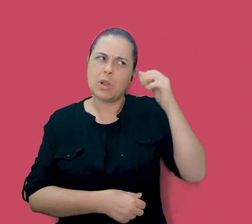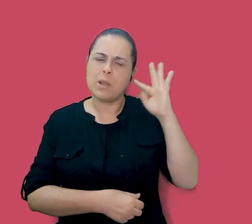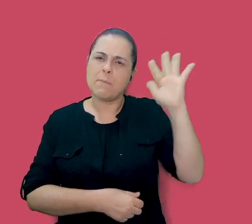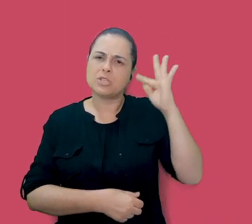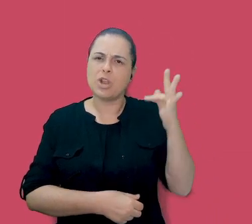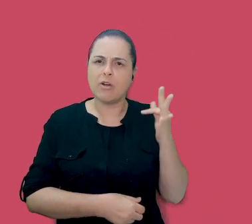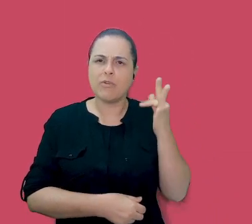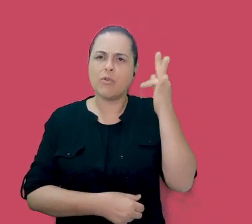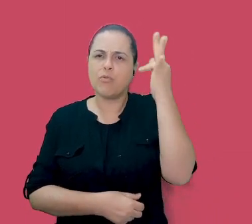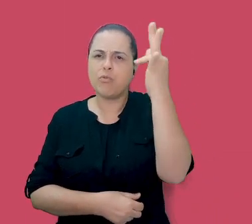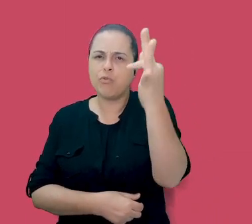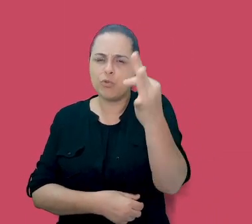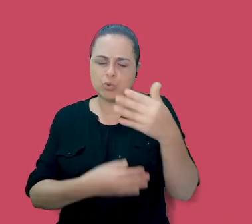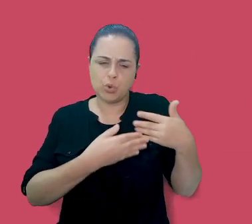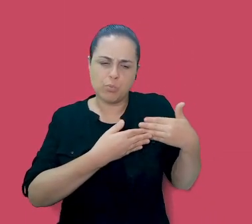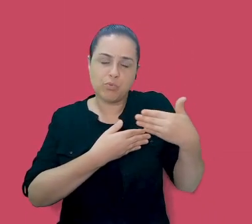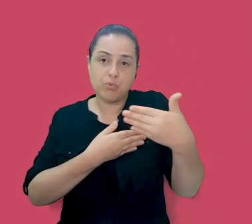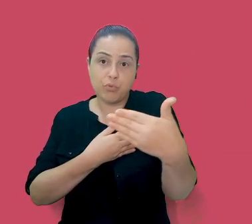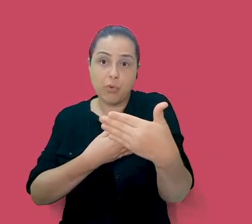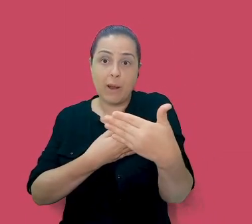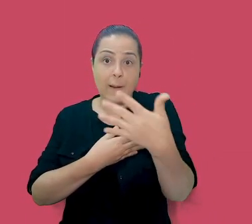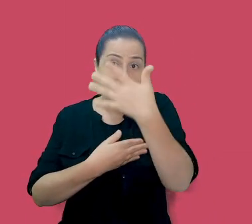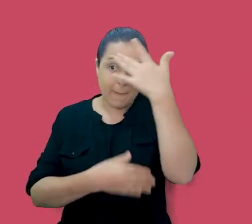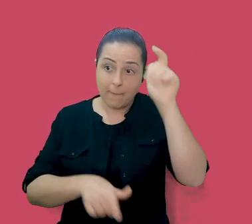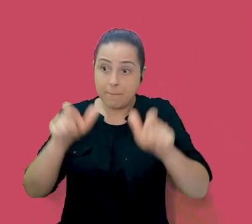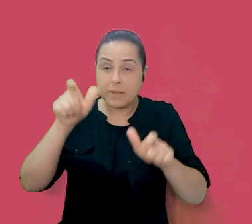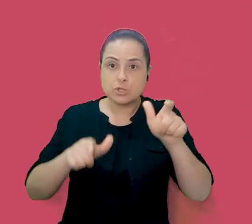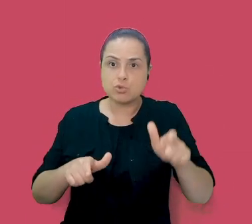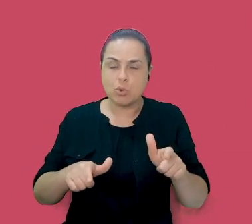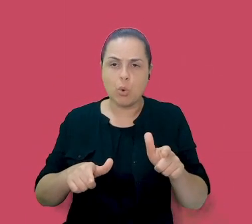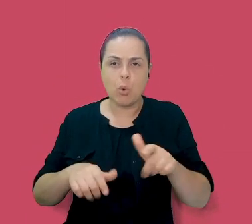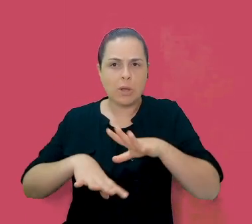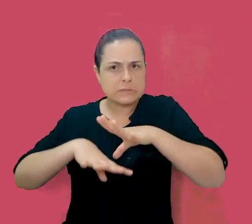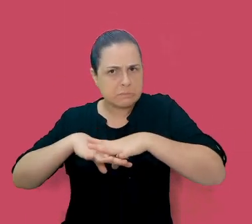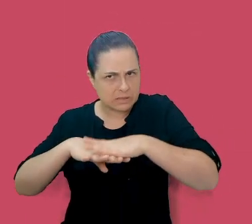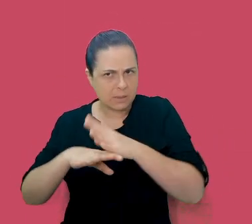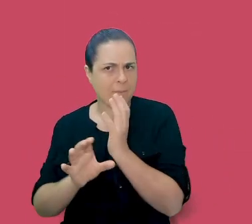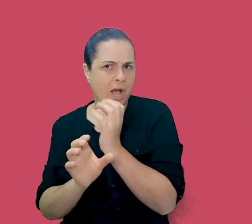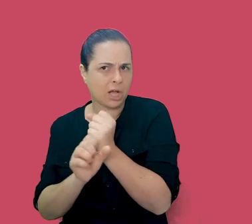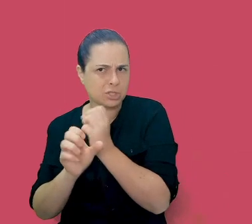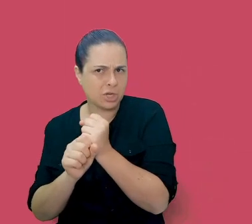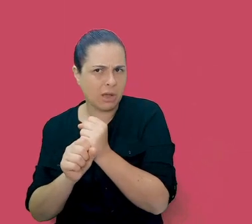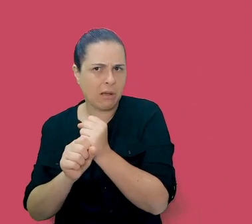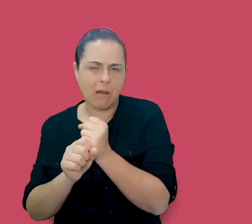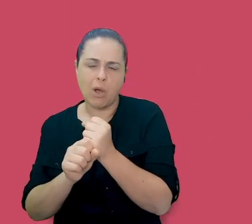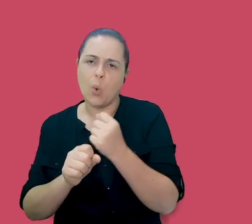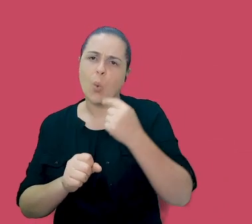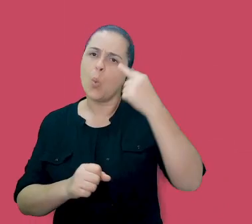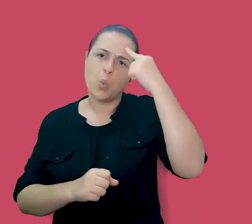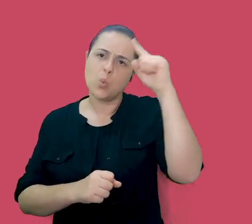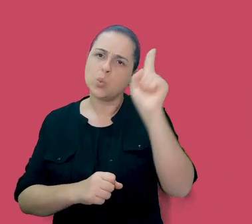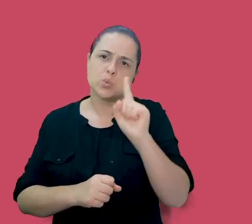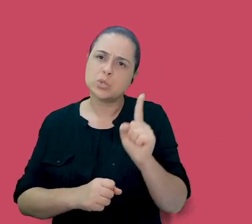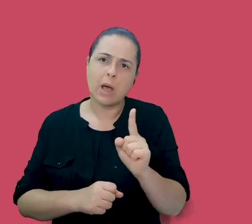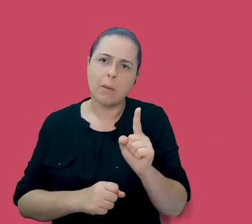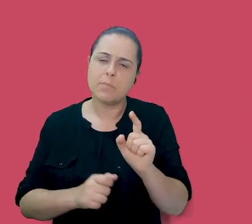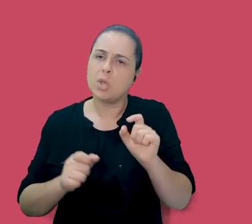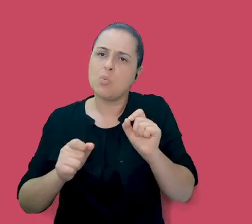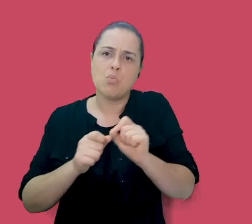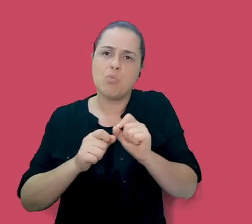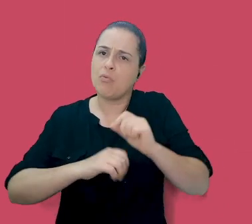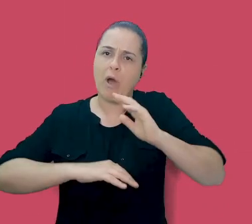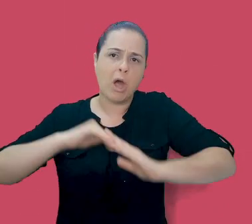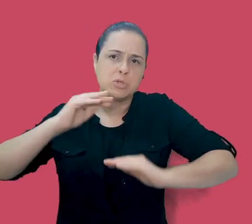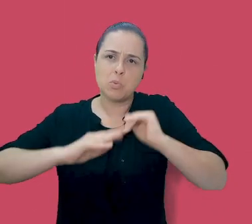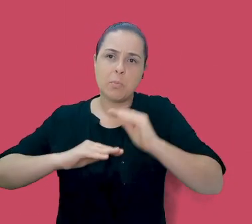completamente a capacidade de fazer matemática e pequenos cálculos mentais, inclusive. E aí ele fala de um homem que,